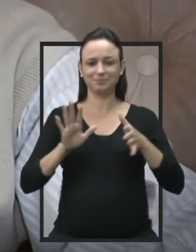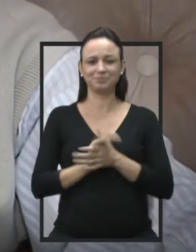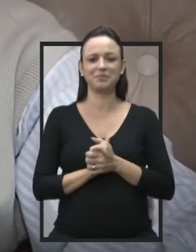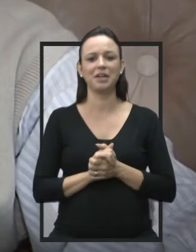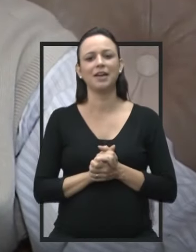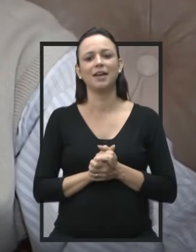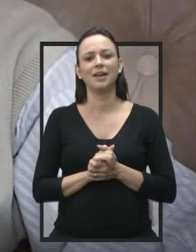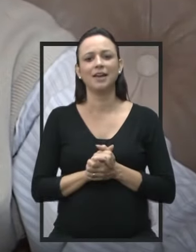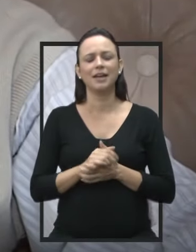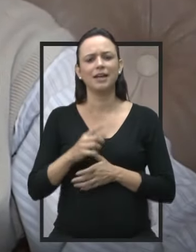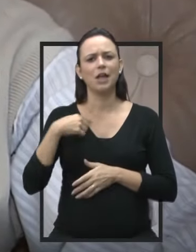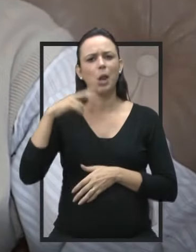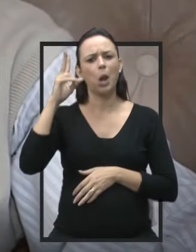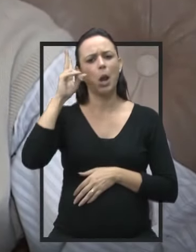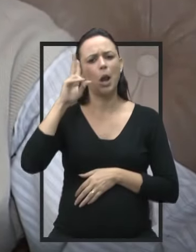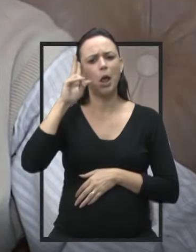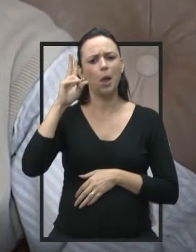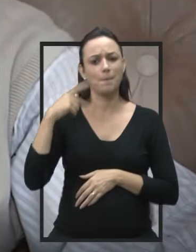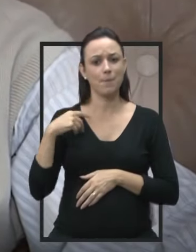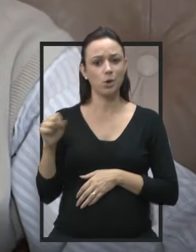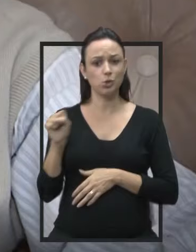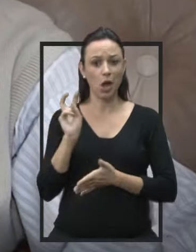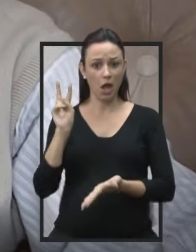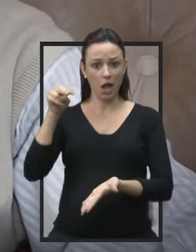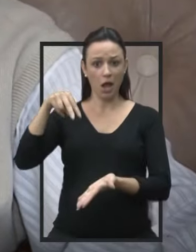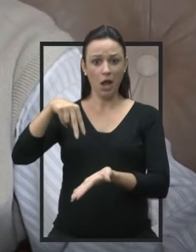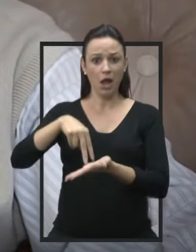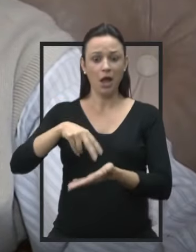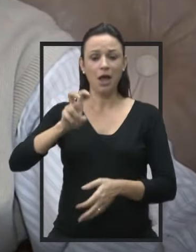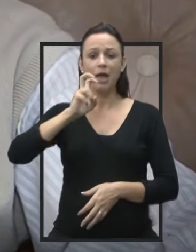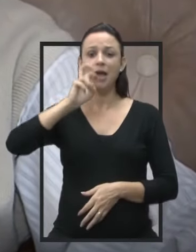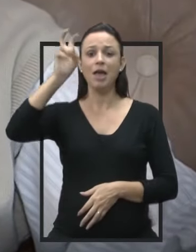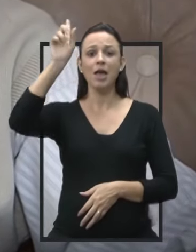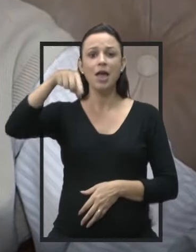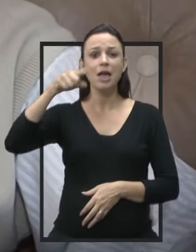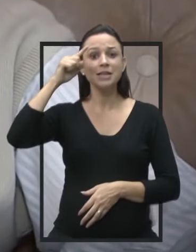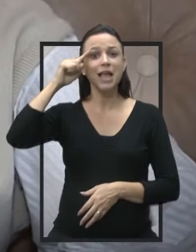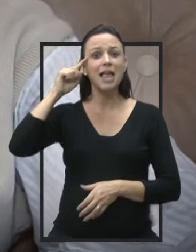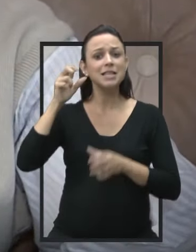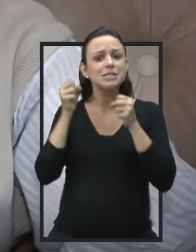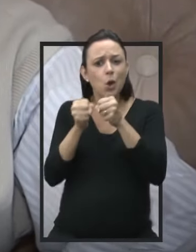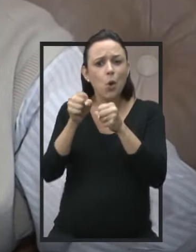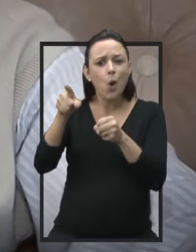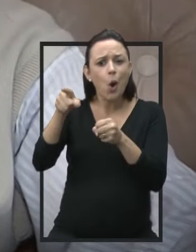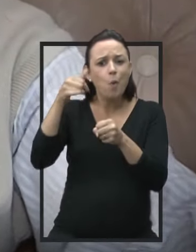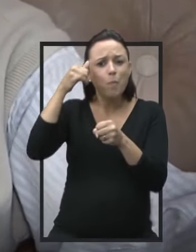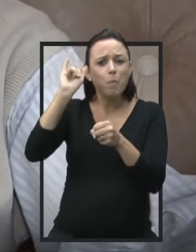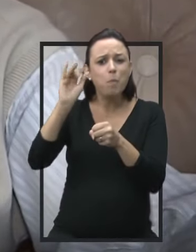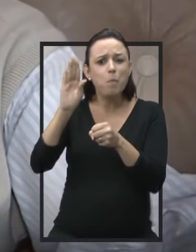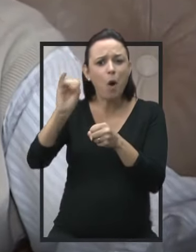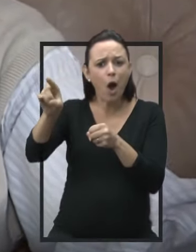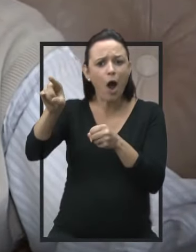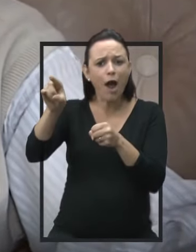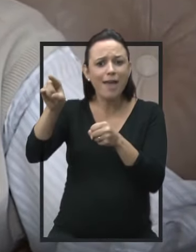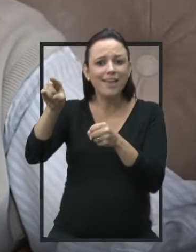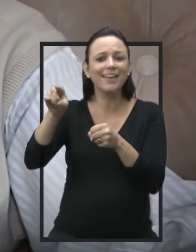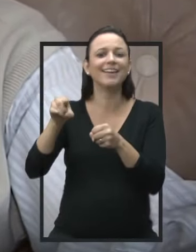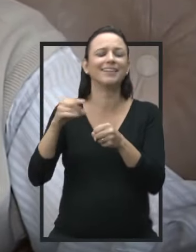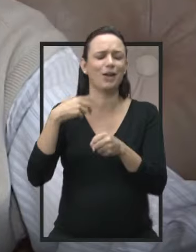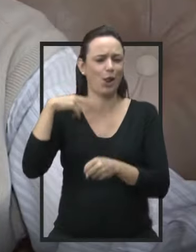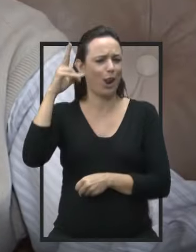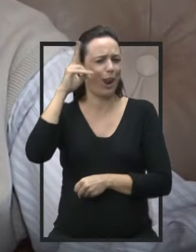E eu lembro de meu sogro levantar e gritar: Zezinho, segura o boi! Isso eu lembro